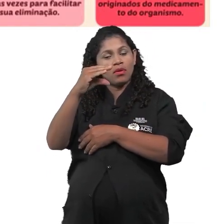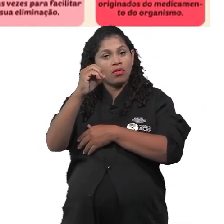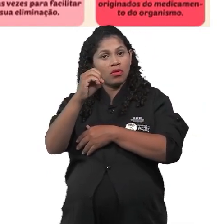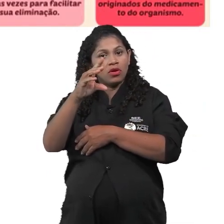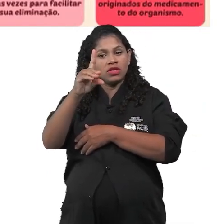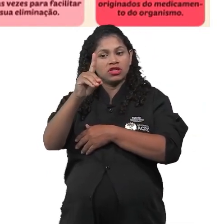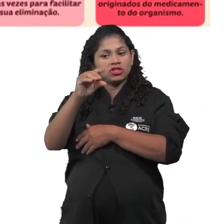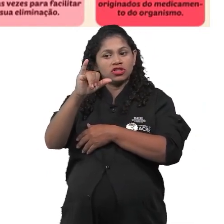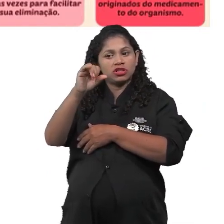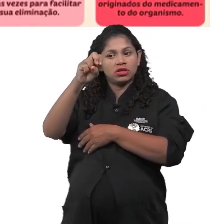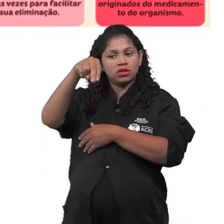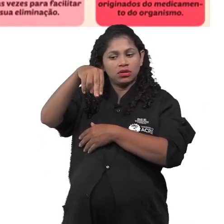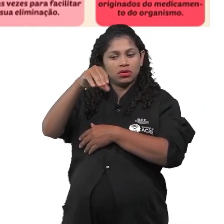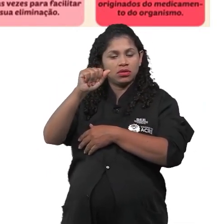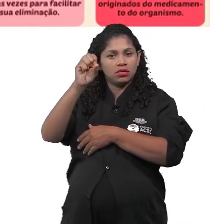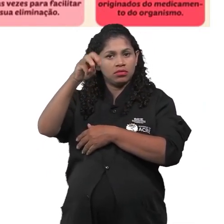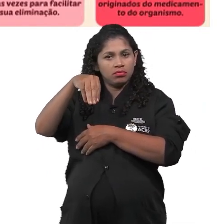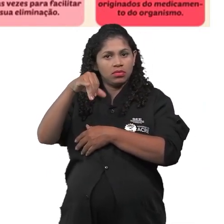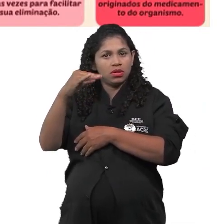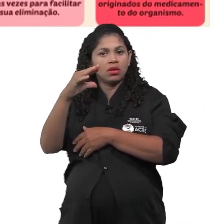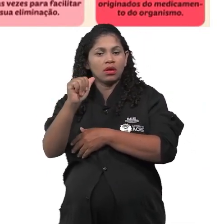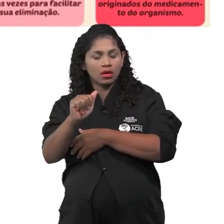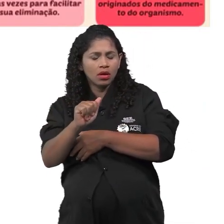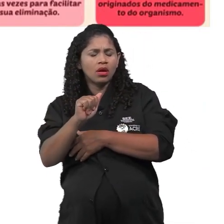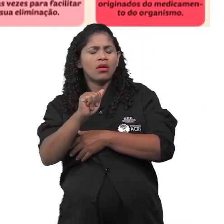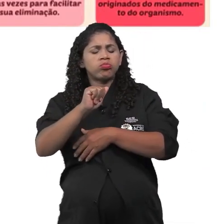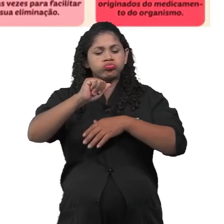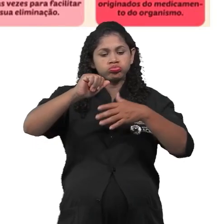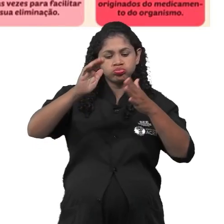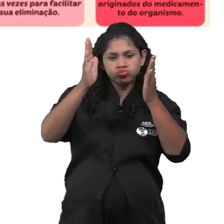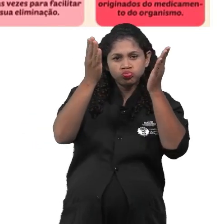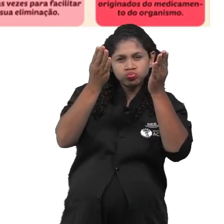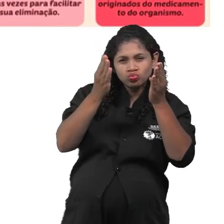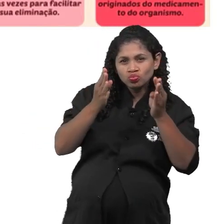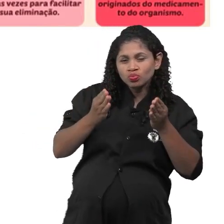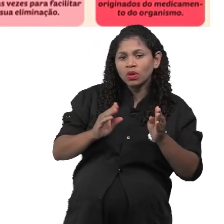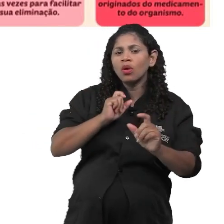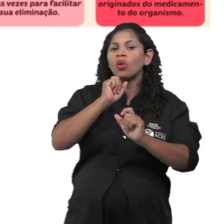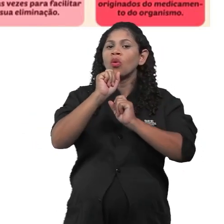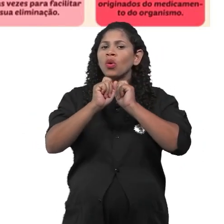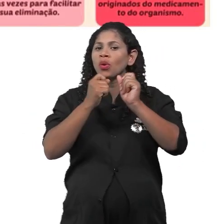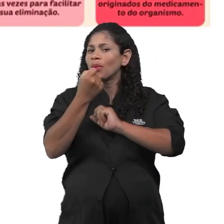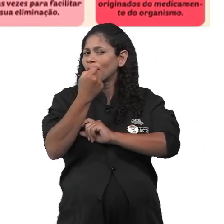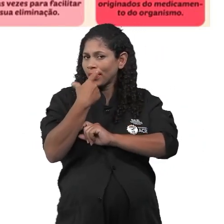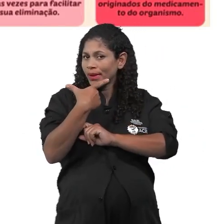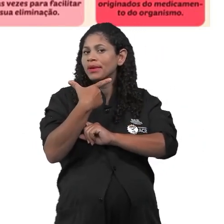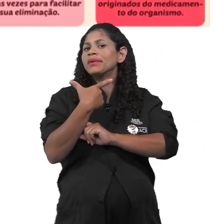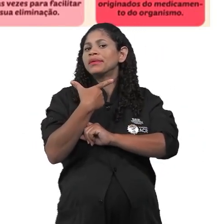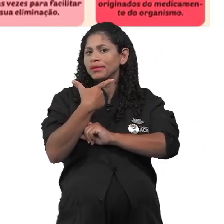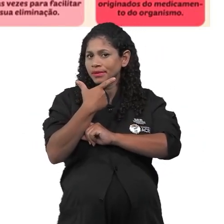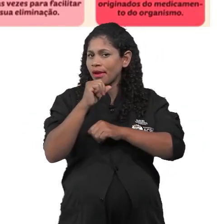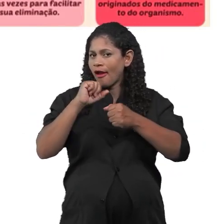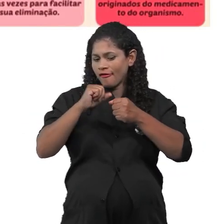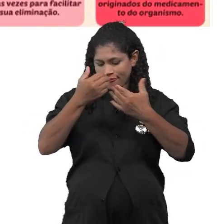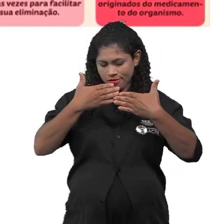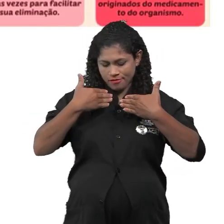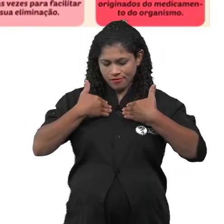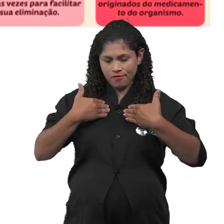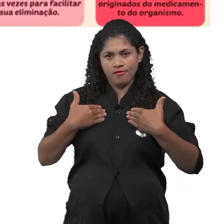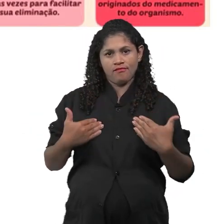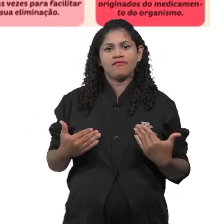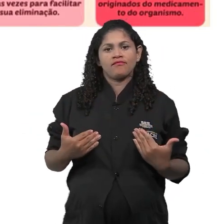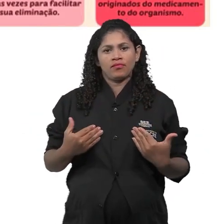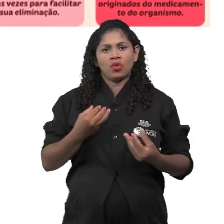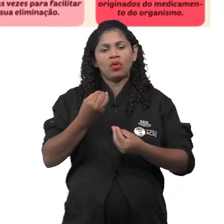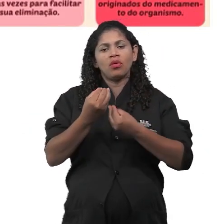a farmacodinâmica, ela vai avaliar o que o fármaco faz ali no nosso organismo, né? Qual que é